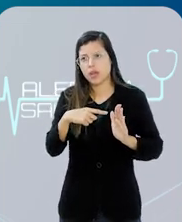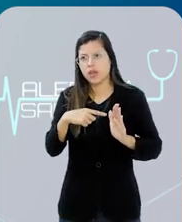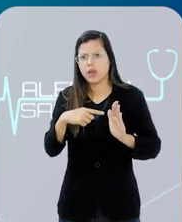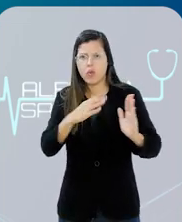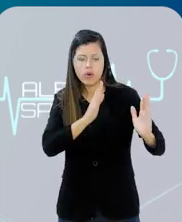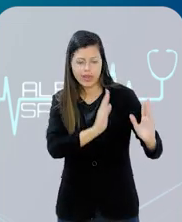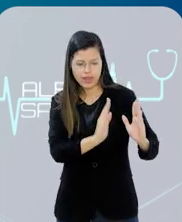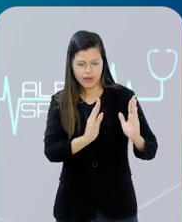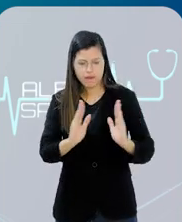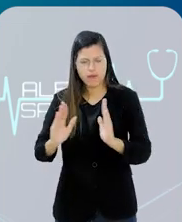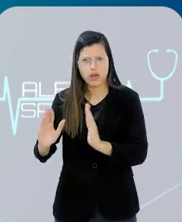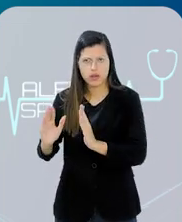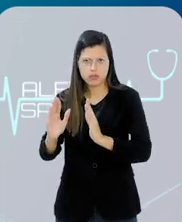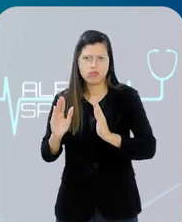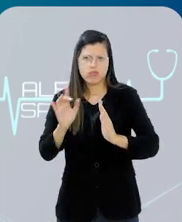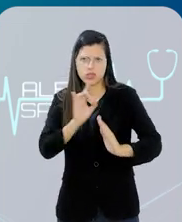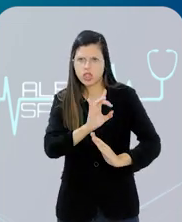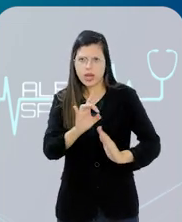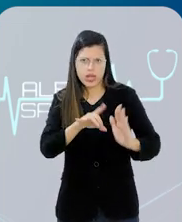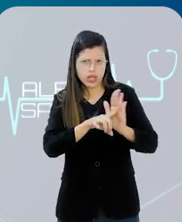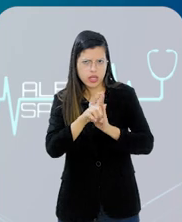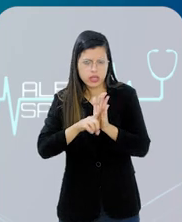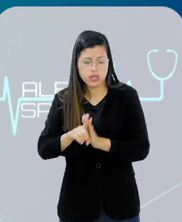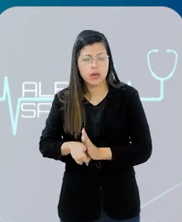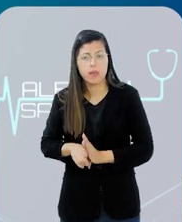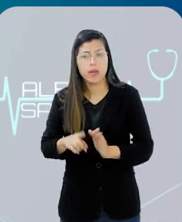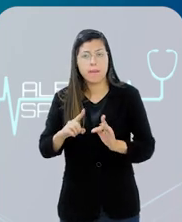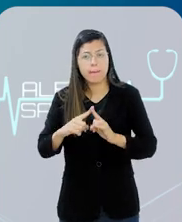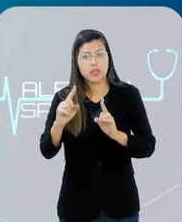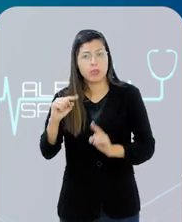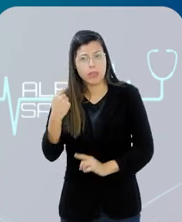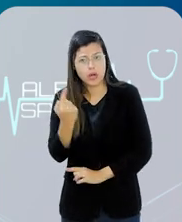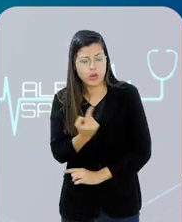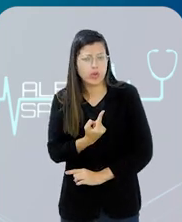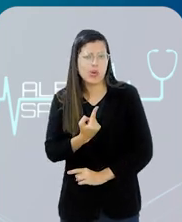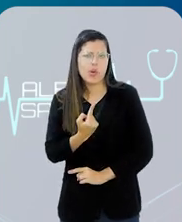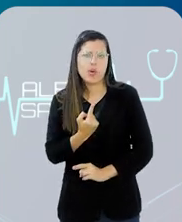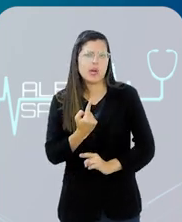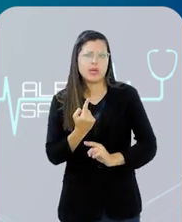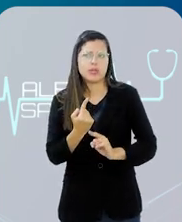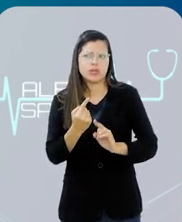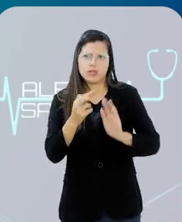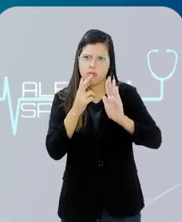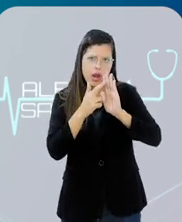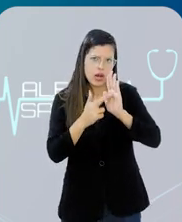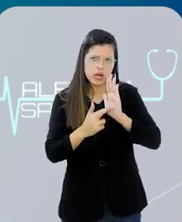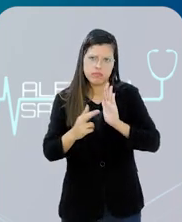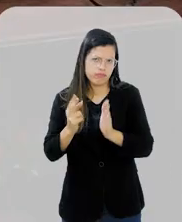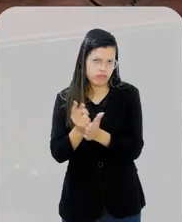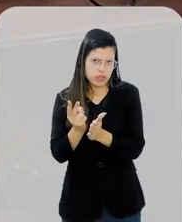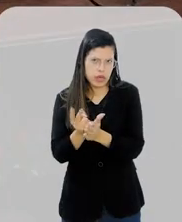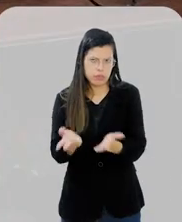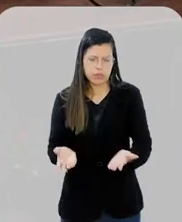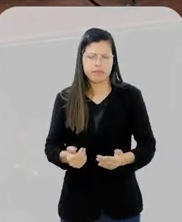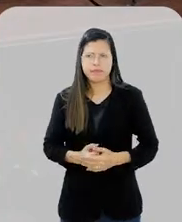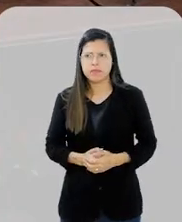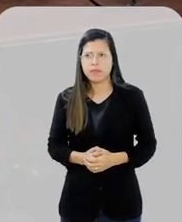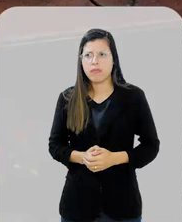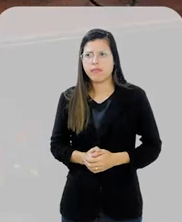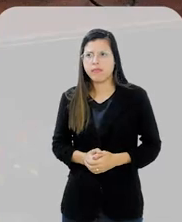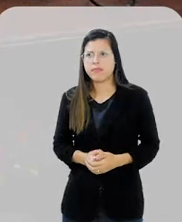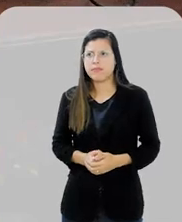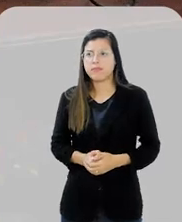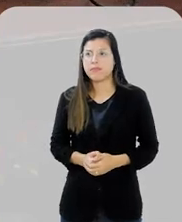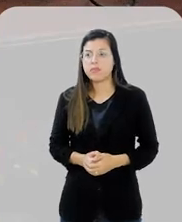os intervalos preconizados. Mas, para nós, ela volta para o padrão de sempre. Agora,